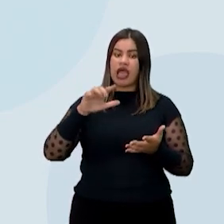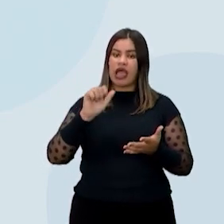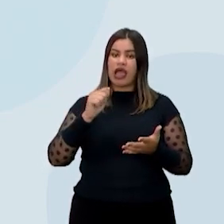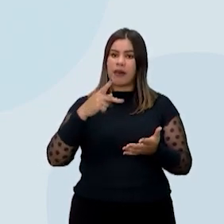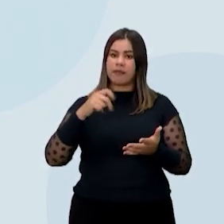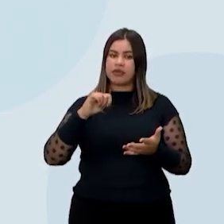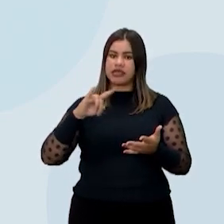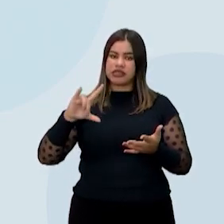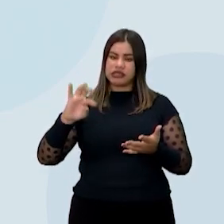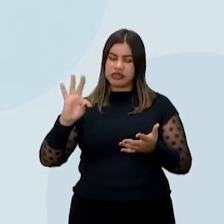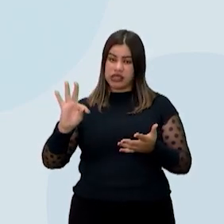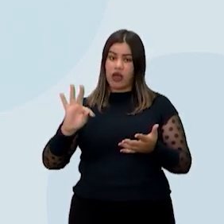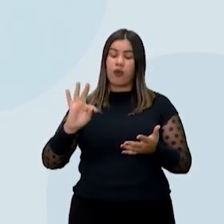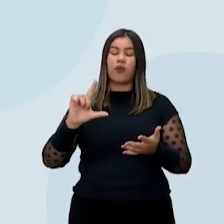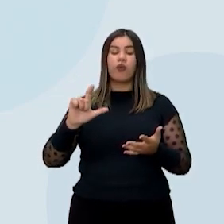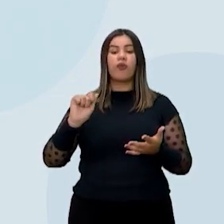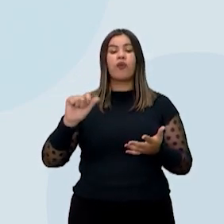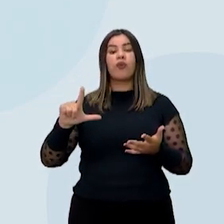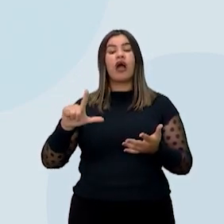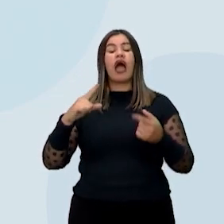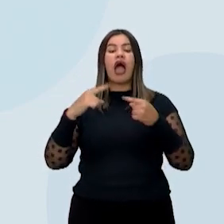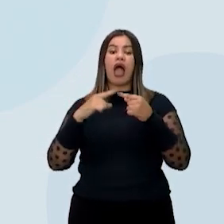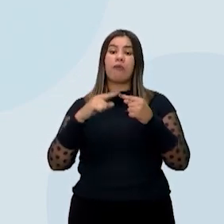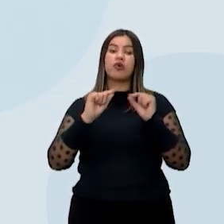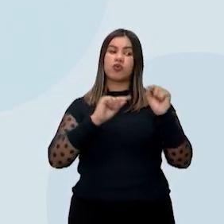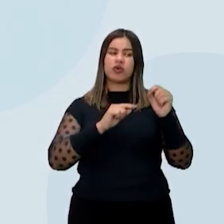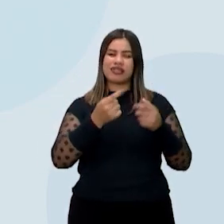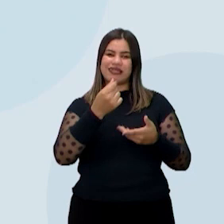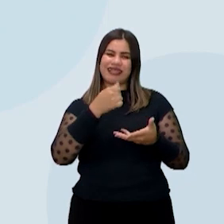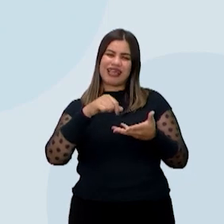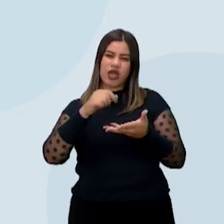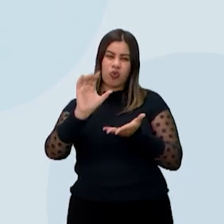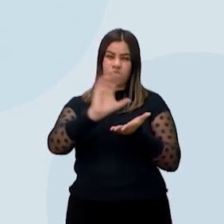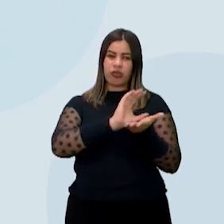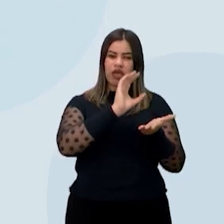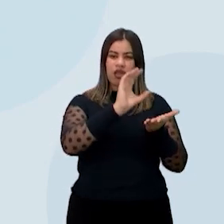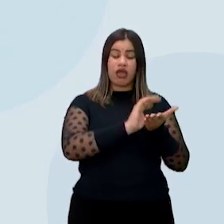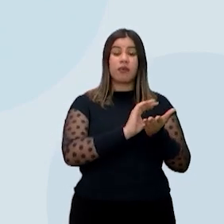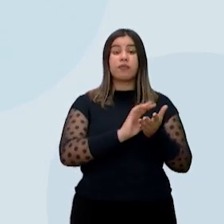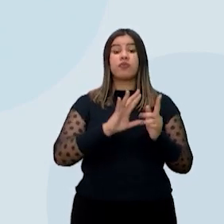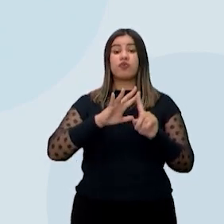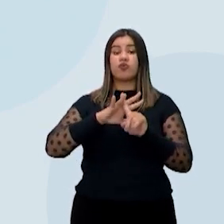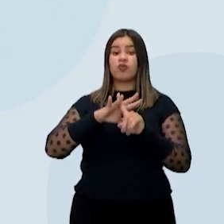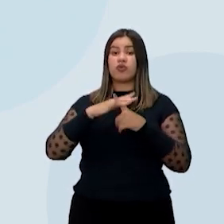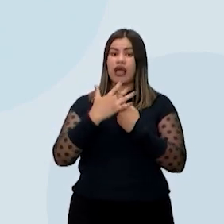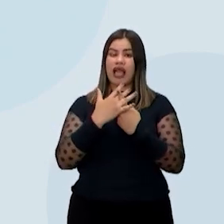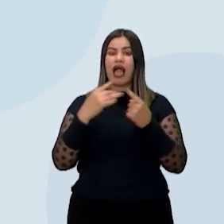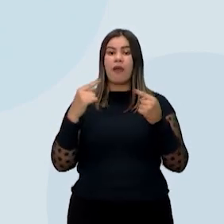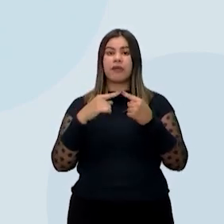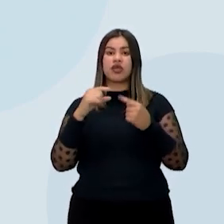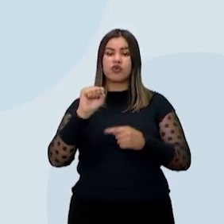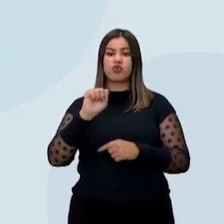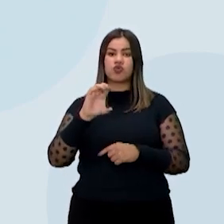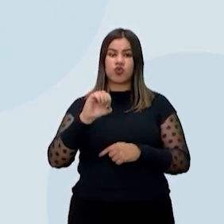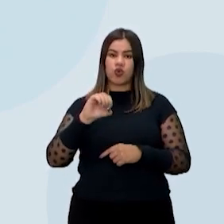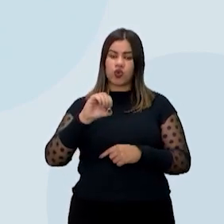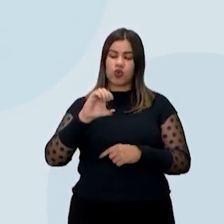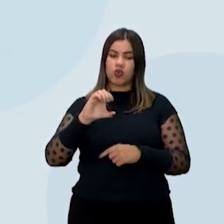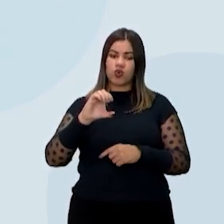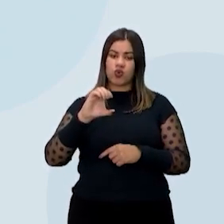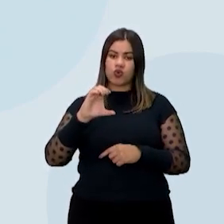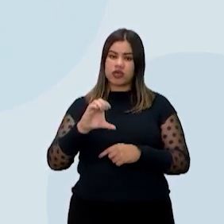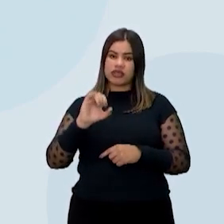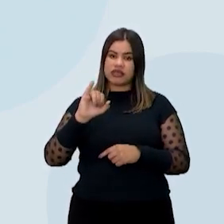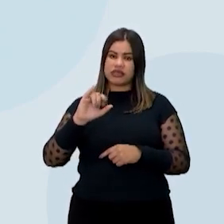riqueza investida para gerar riqueza. Socialismo vem de social. E o que essa palavra significa